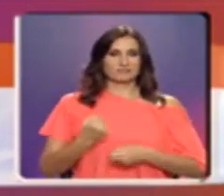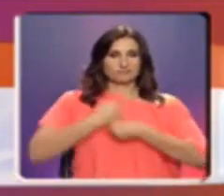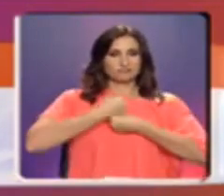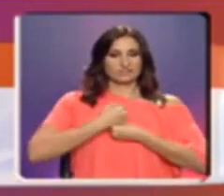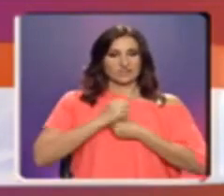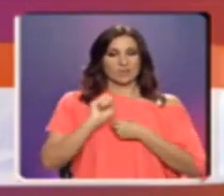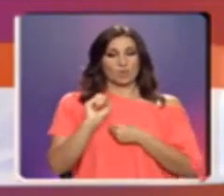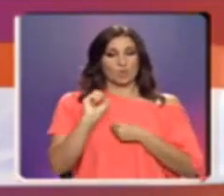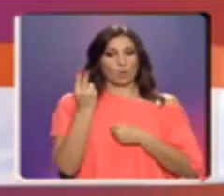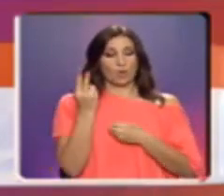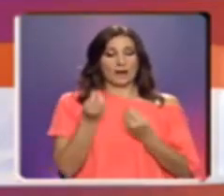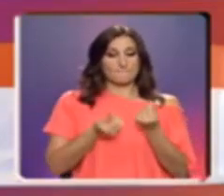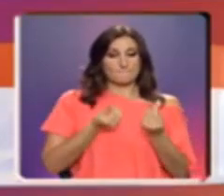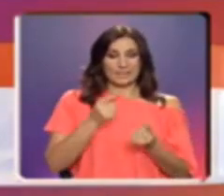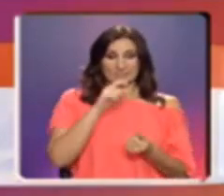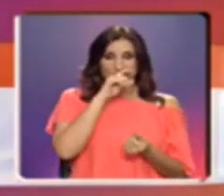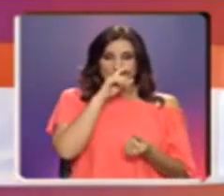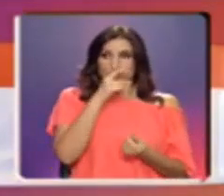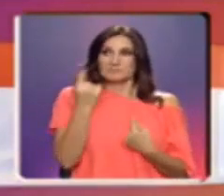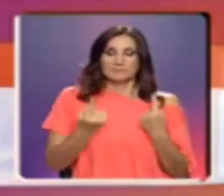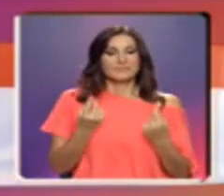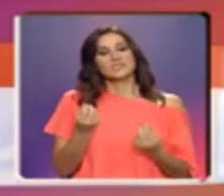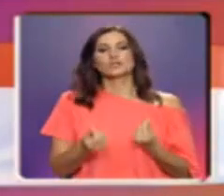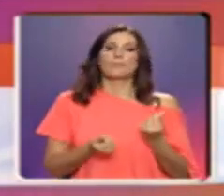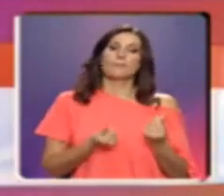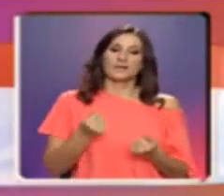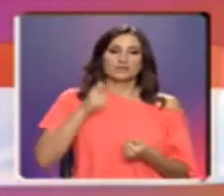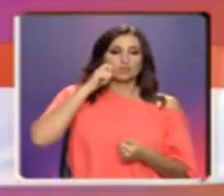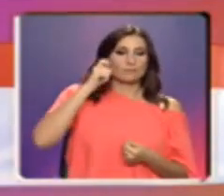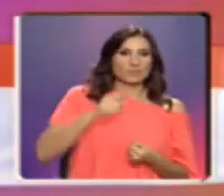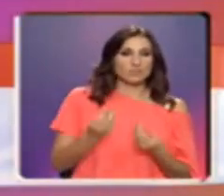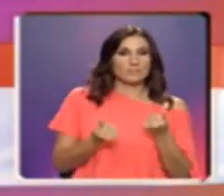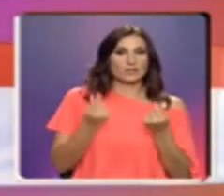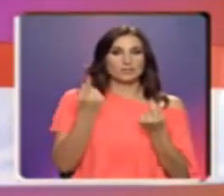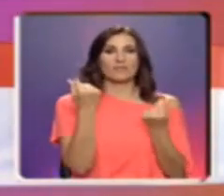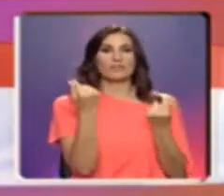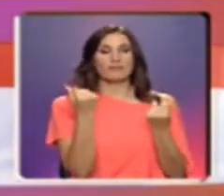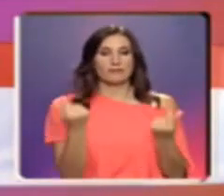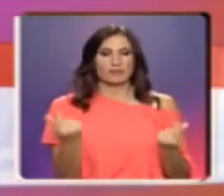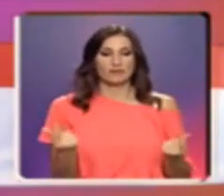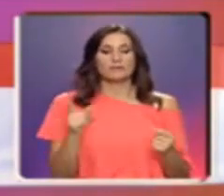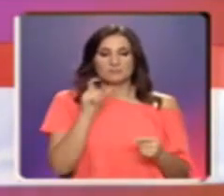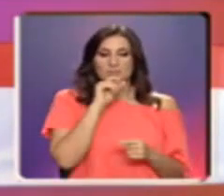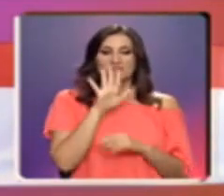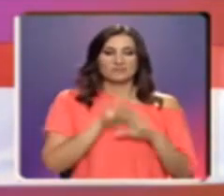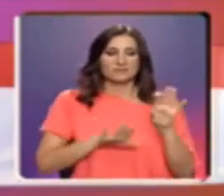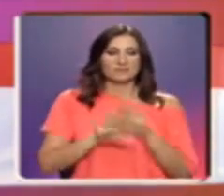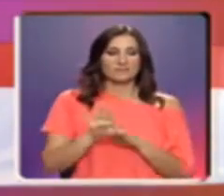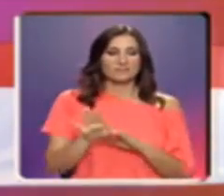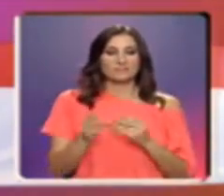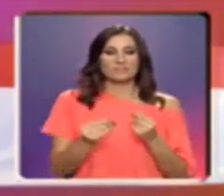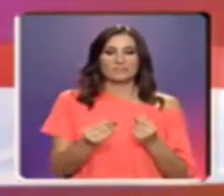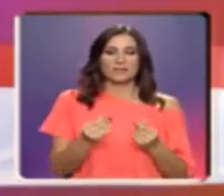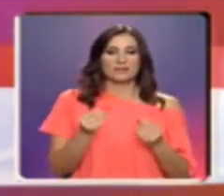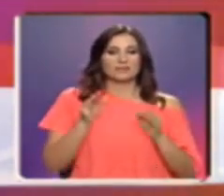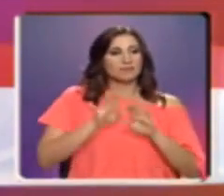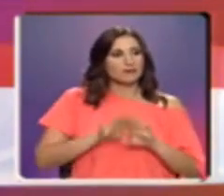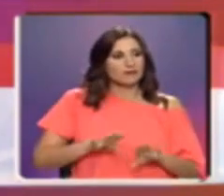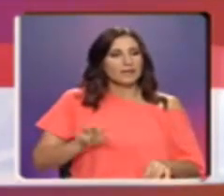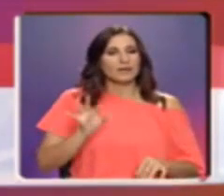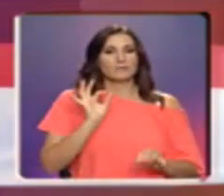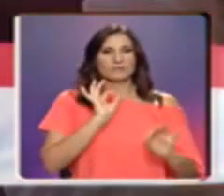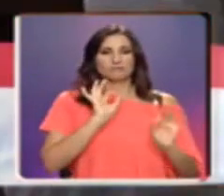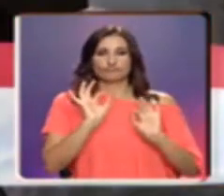temos meios, e meios muitas vezes são meios humanos e meios financeiros, e aí pode-se fazer as coisas com toda a delicadeza,